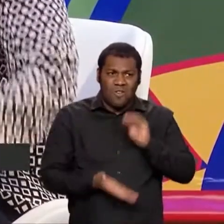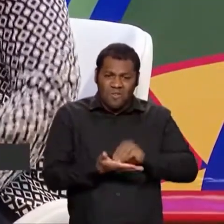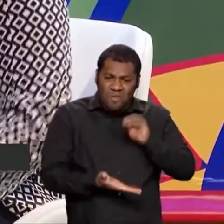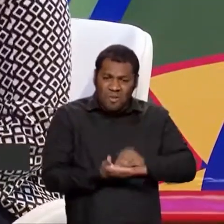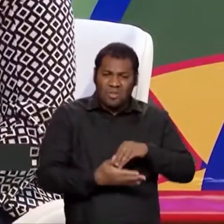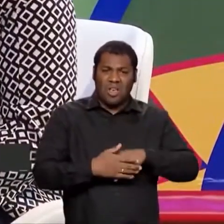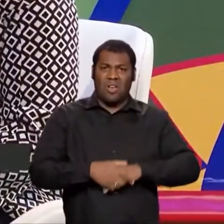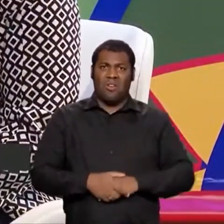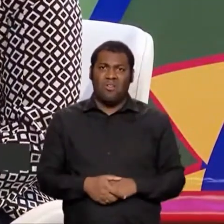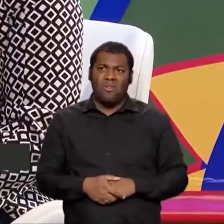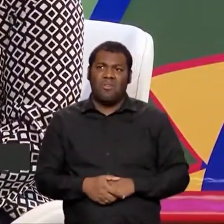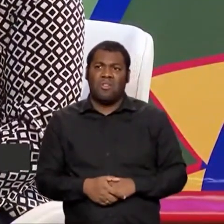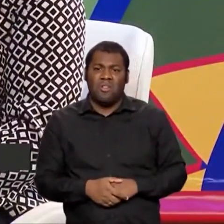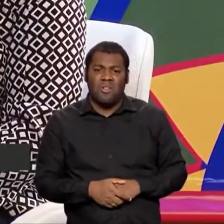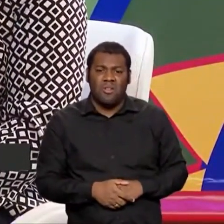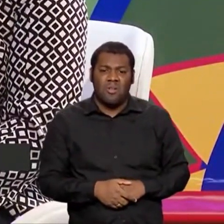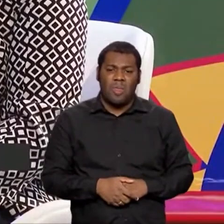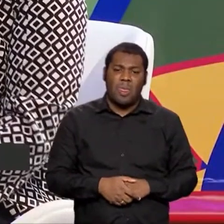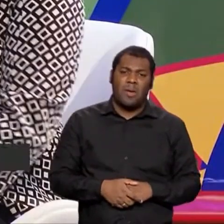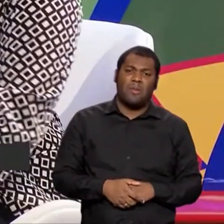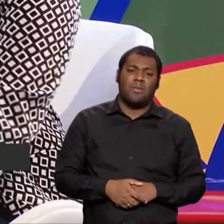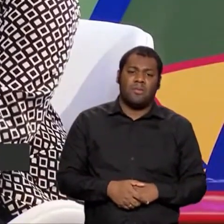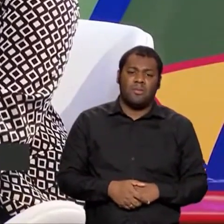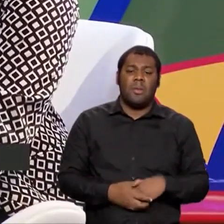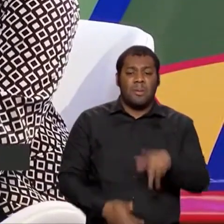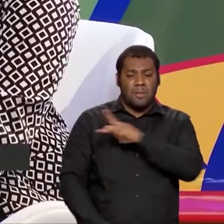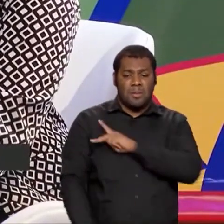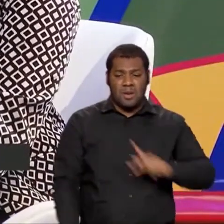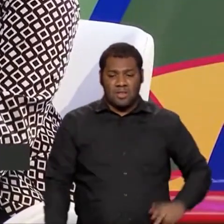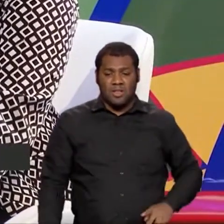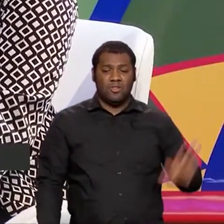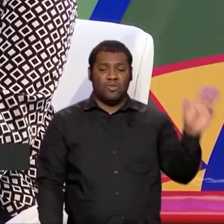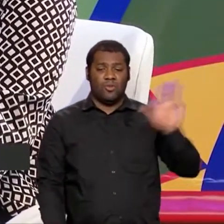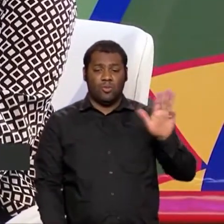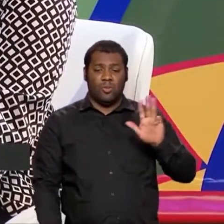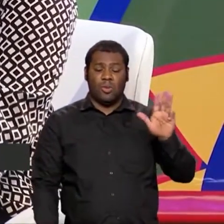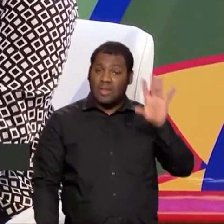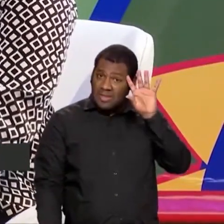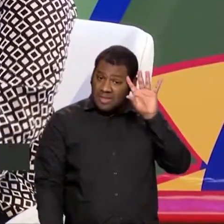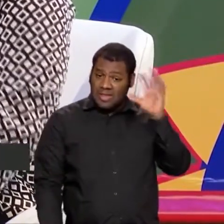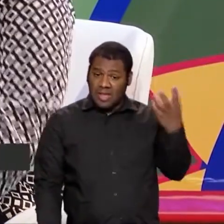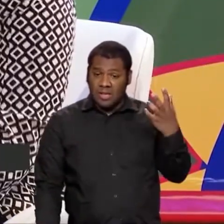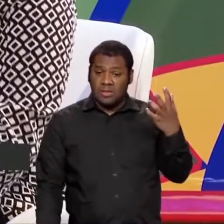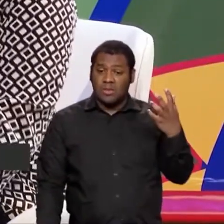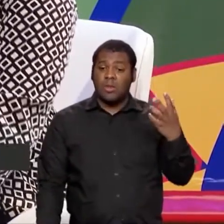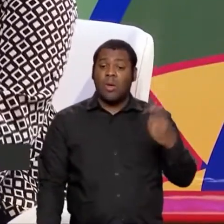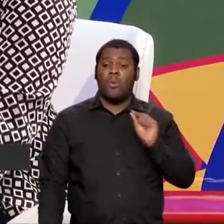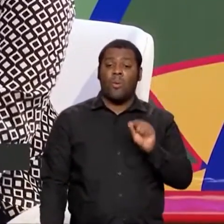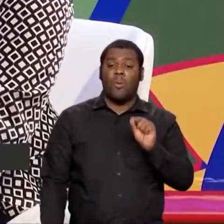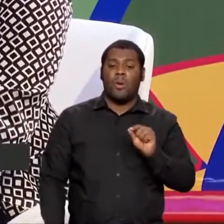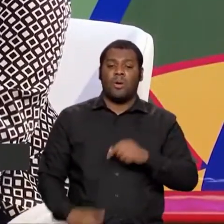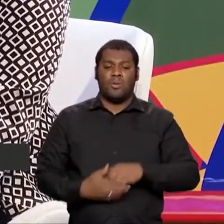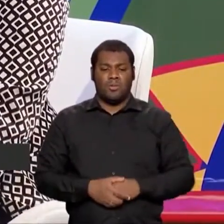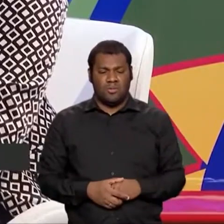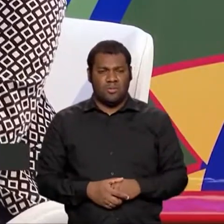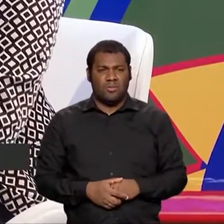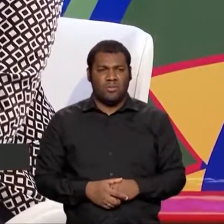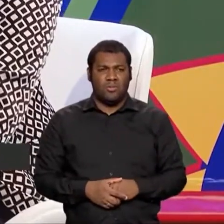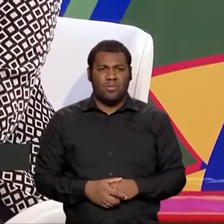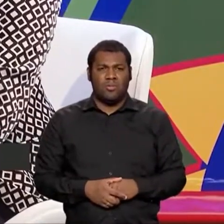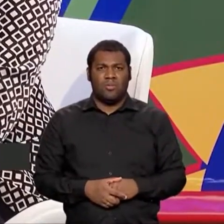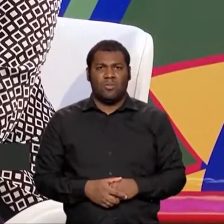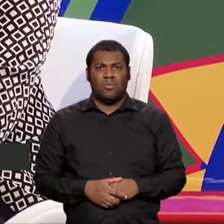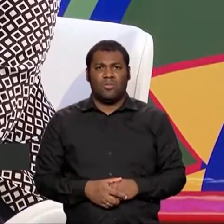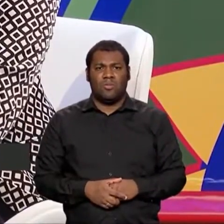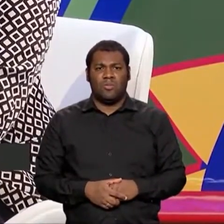uma técnica de fazer isso. O presidente Lula, a primeira ação que ele nos encomendou foi o diagnóstico